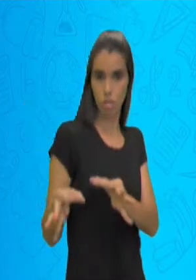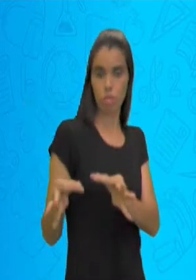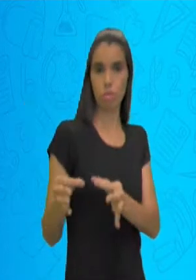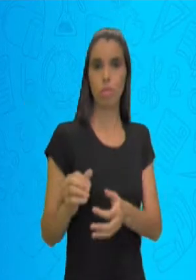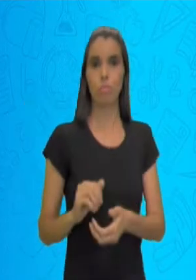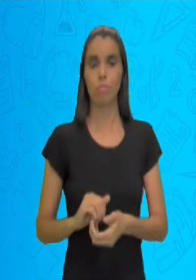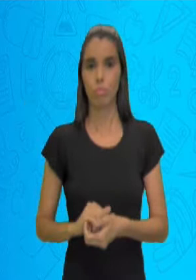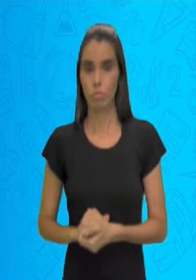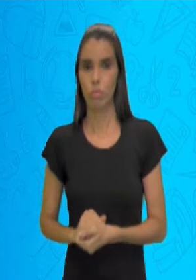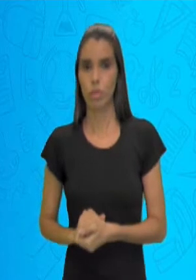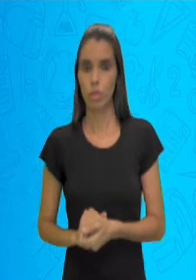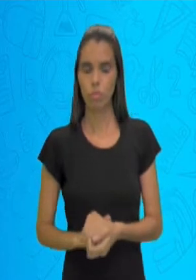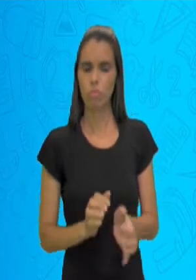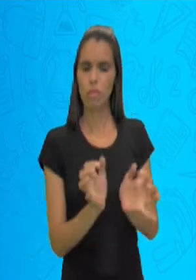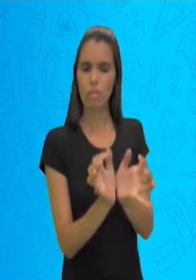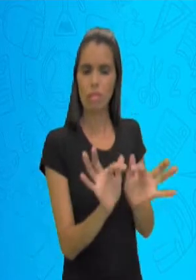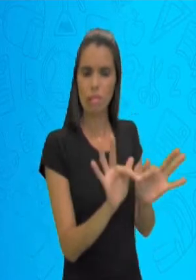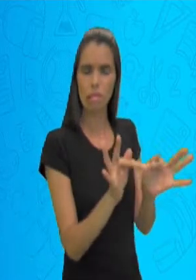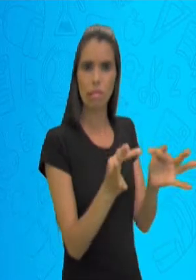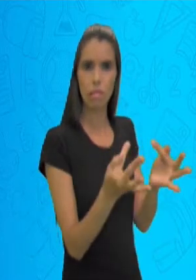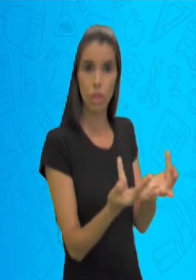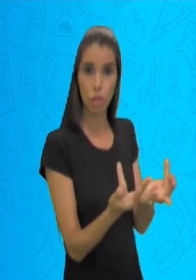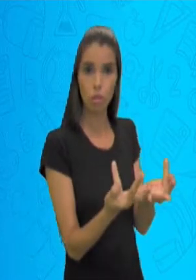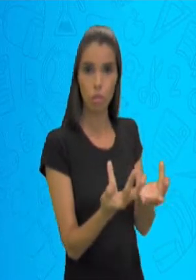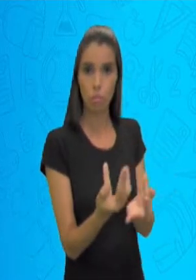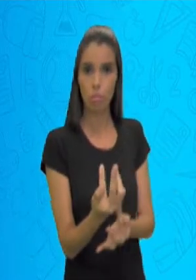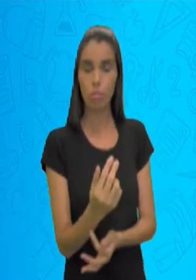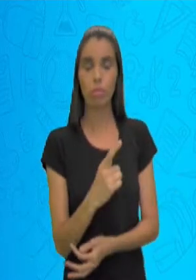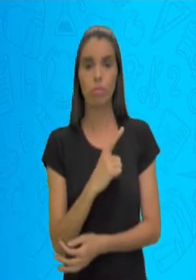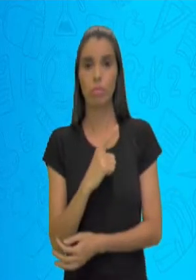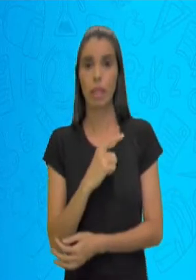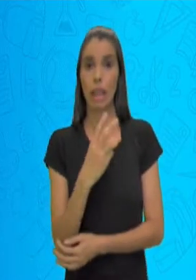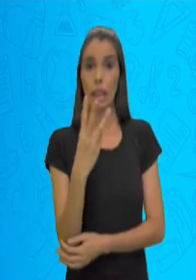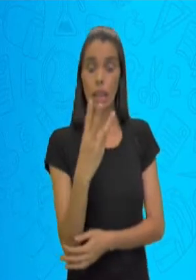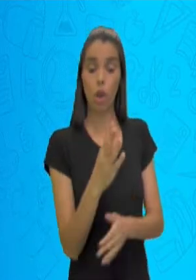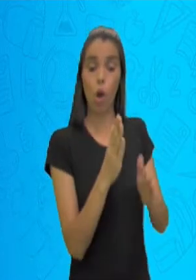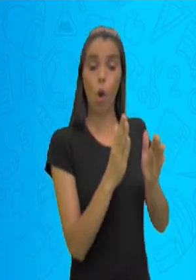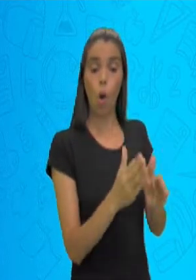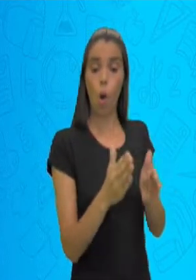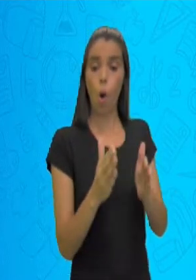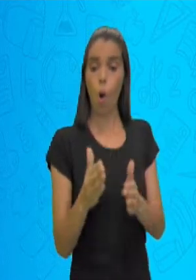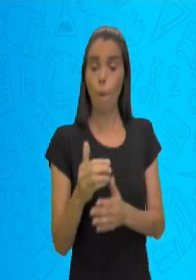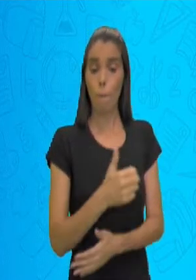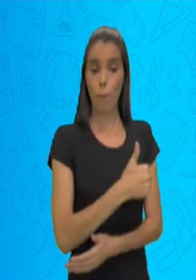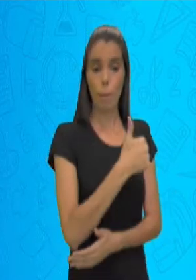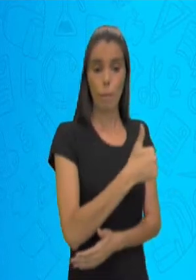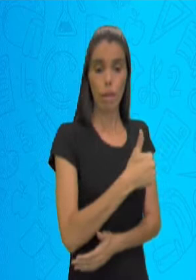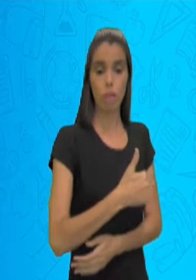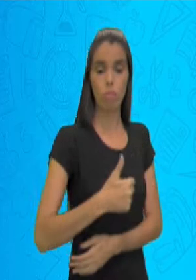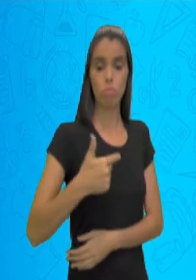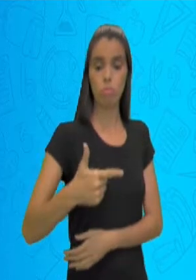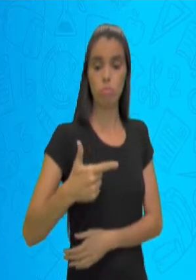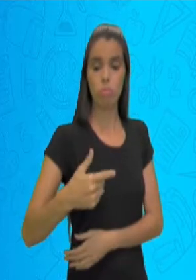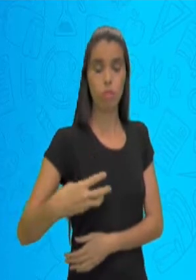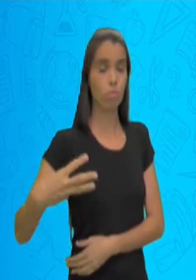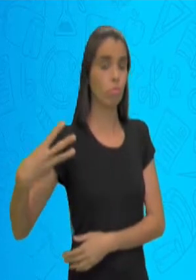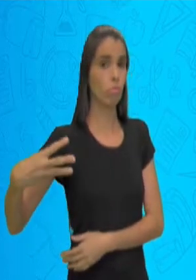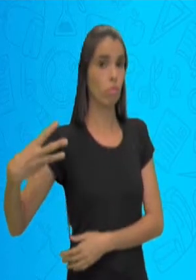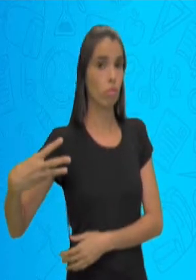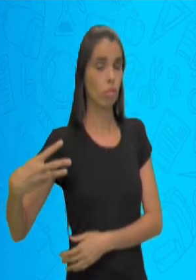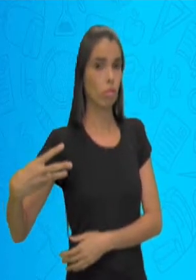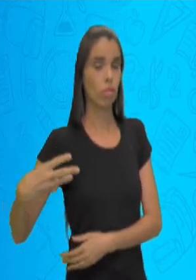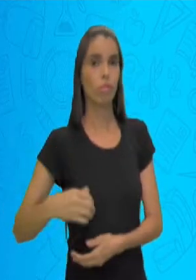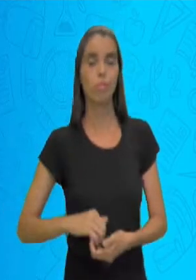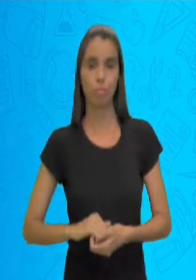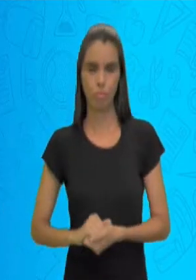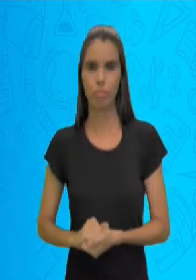classe simples, que ela é composta das 3 primeiras ordens. Vamos relembrar quais são essas ordens? Preste atenção neste